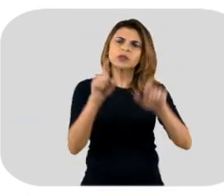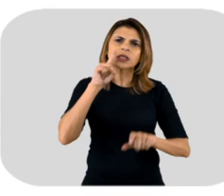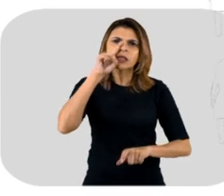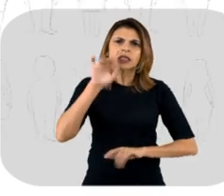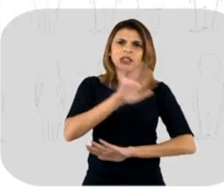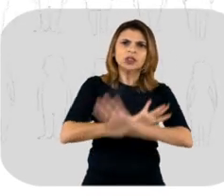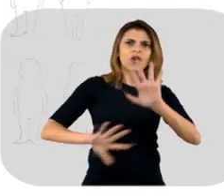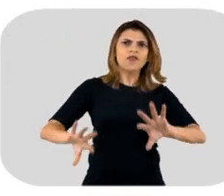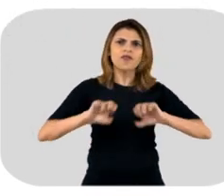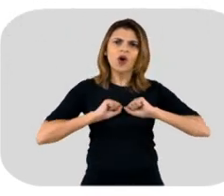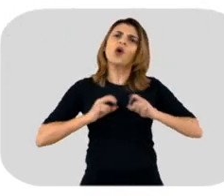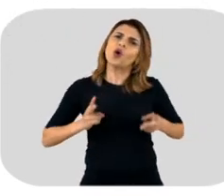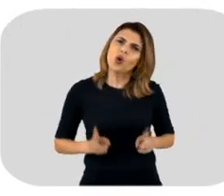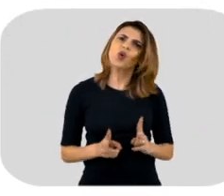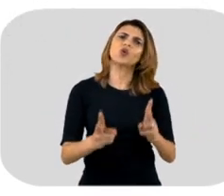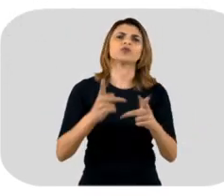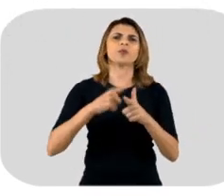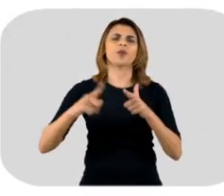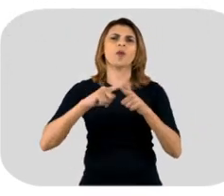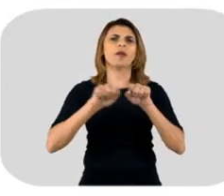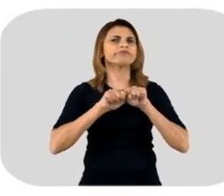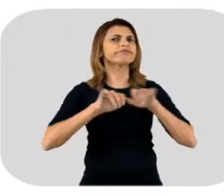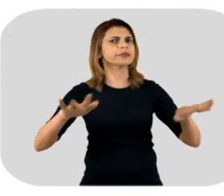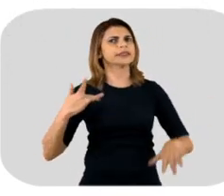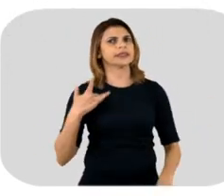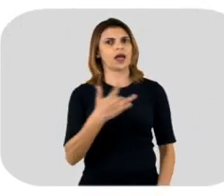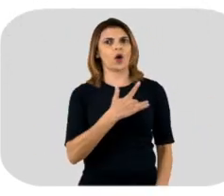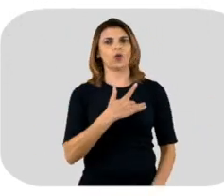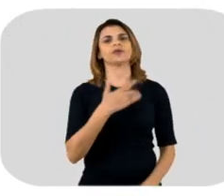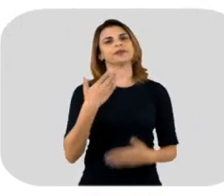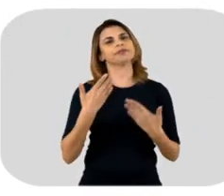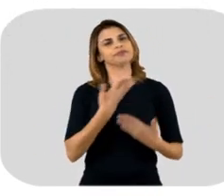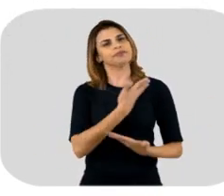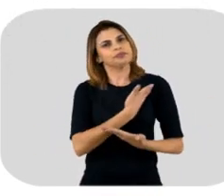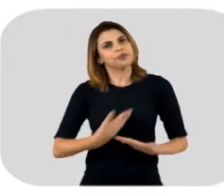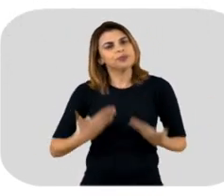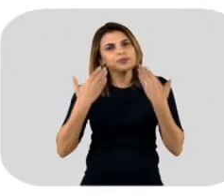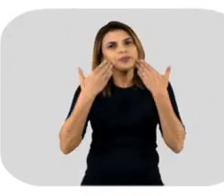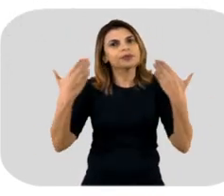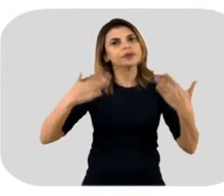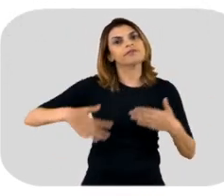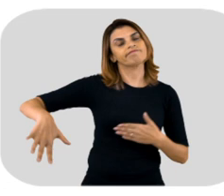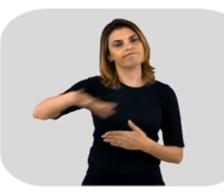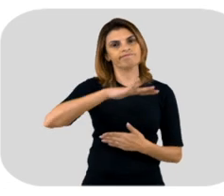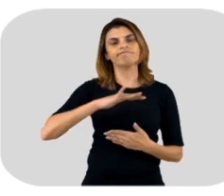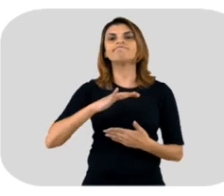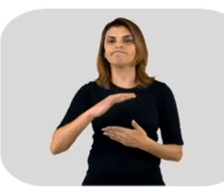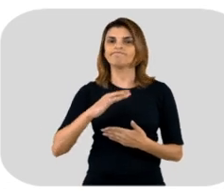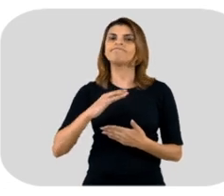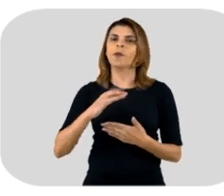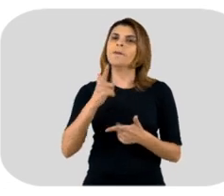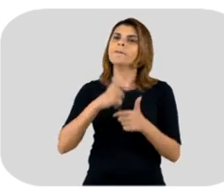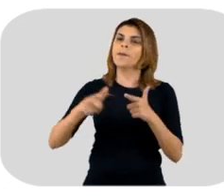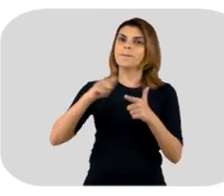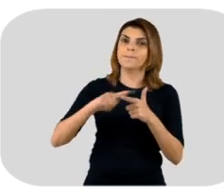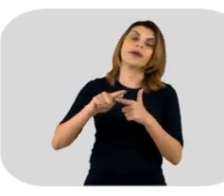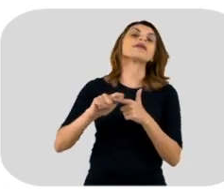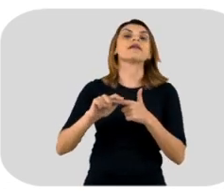de 75 milhões de indivíduos em risco de infecção, continua sendo um grande problema de saúde pública com impactos